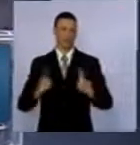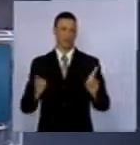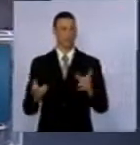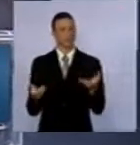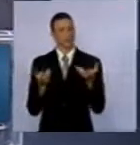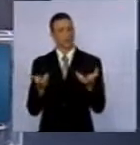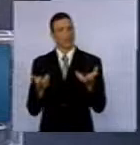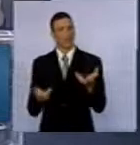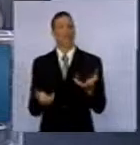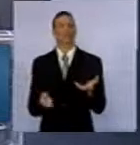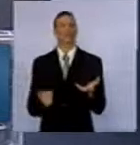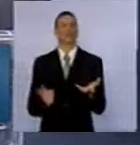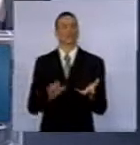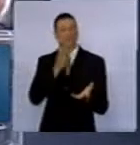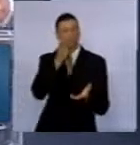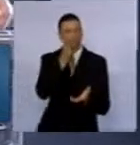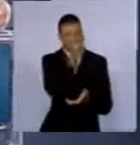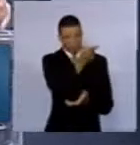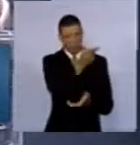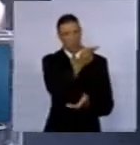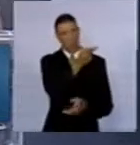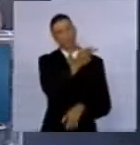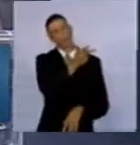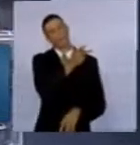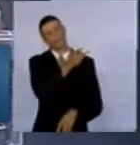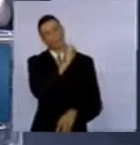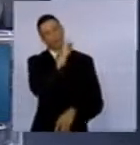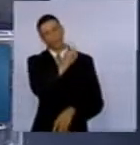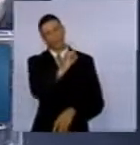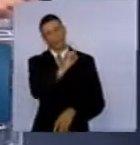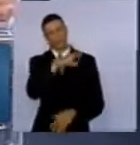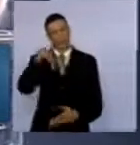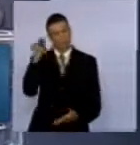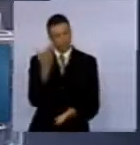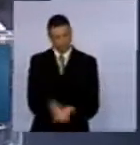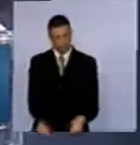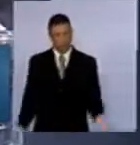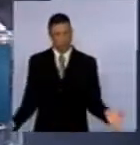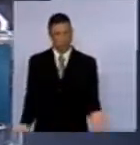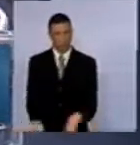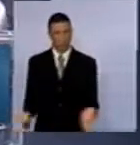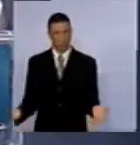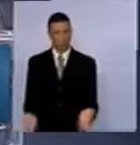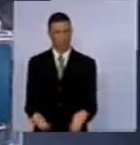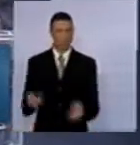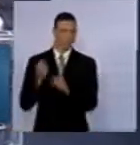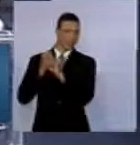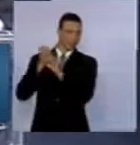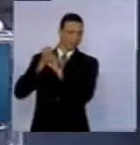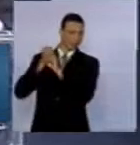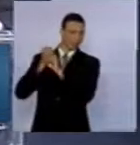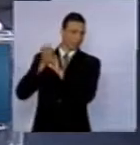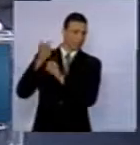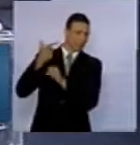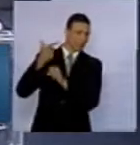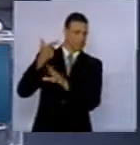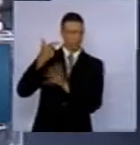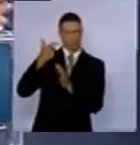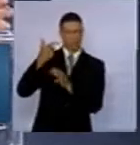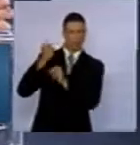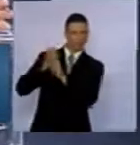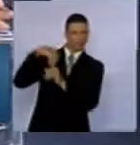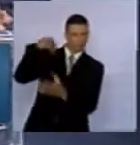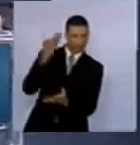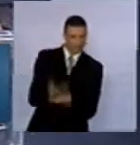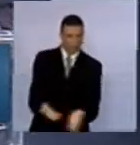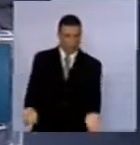que, se a gente conseguir manter, e quiçá passar dos 10 anos, esse fluxo constante de